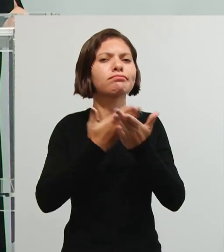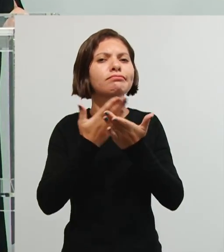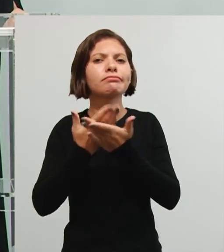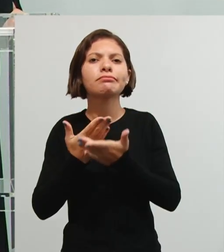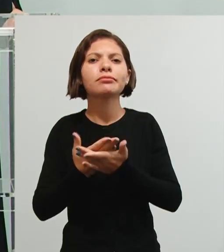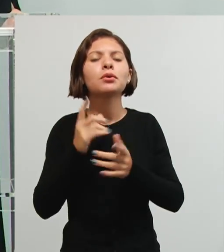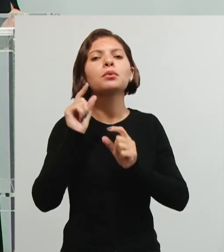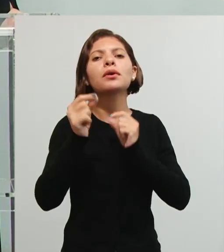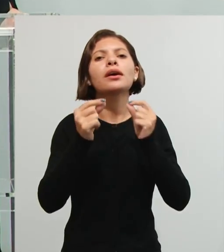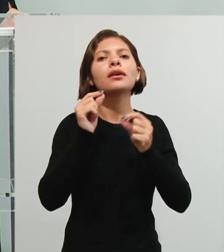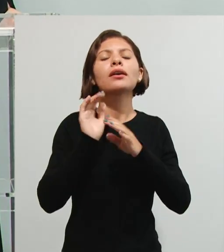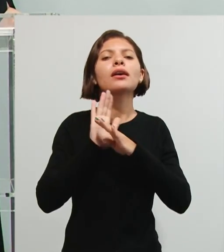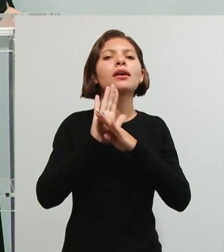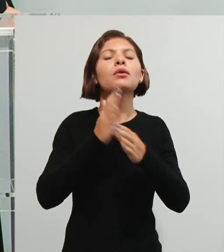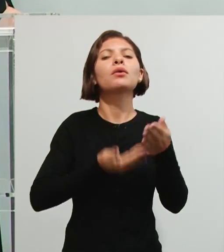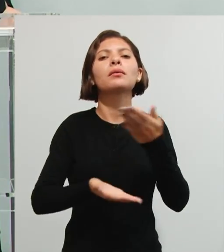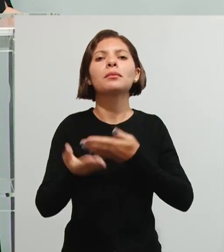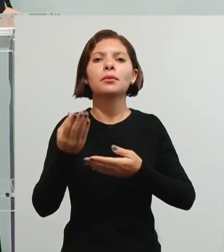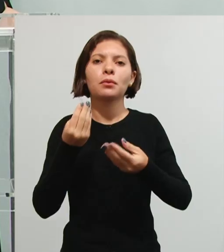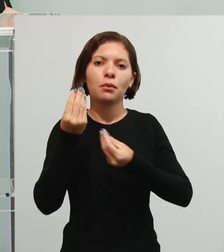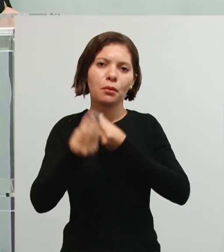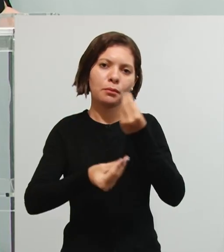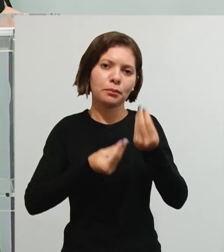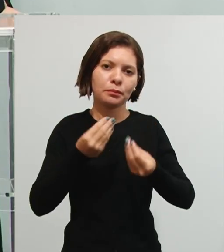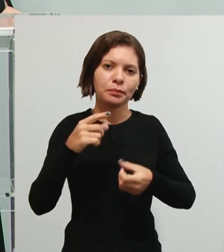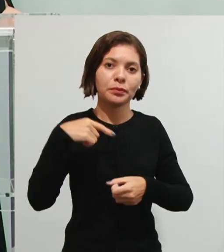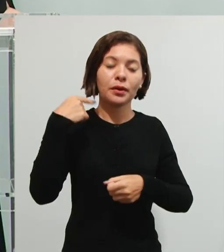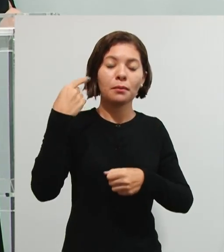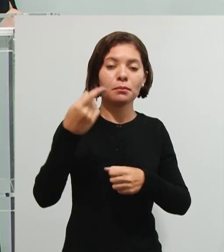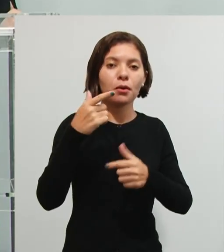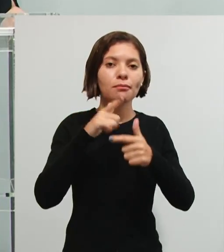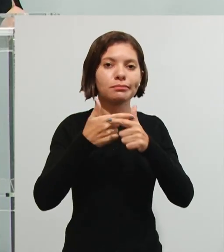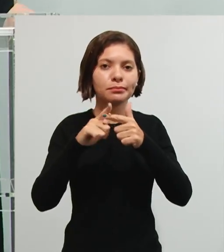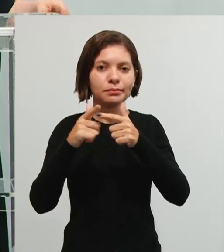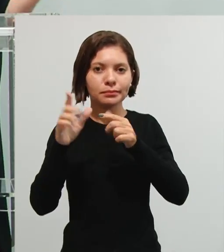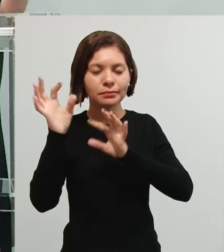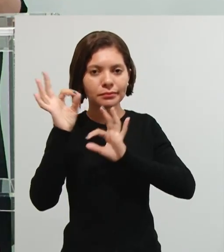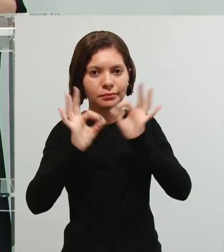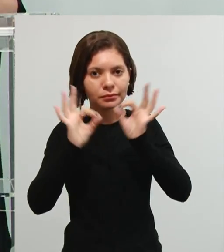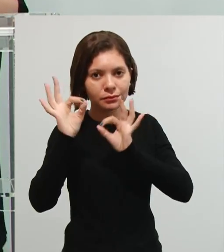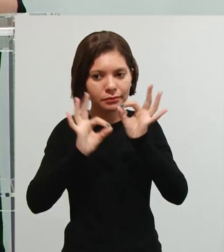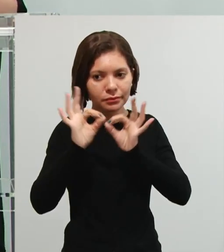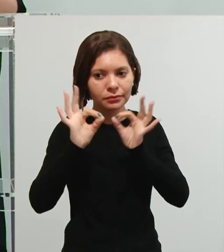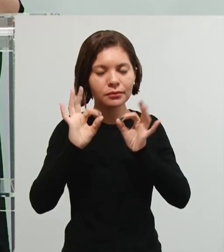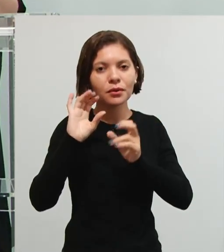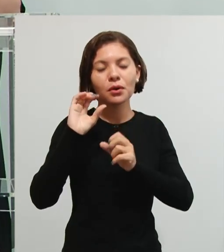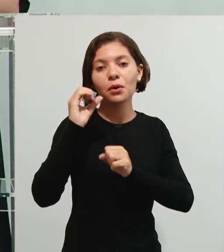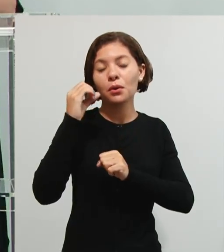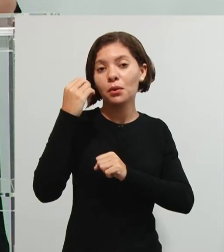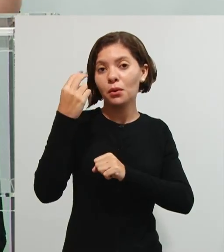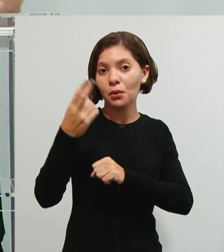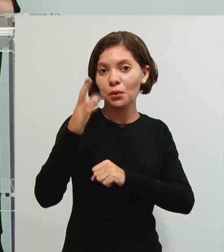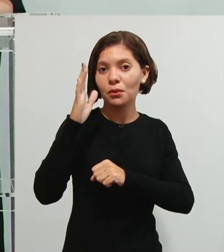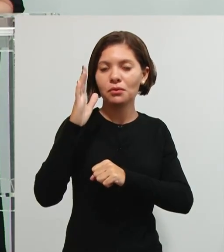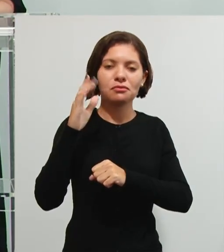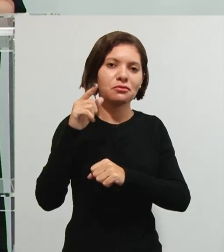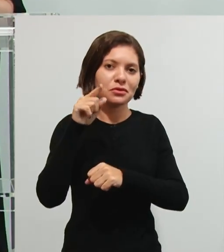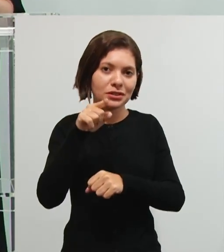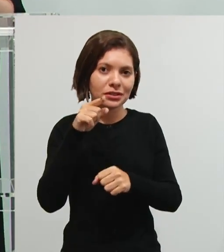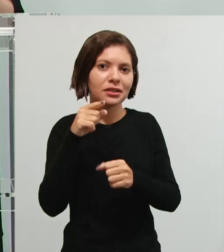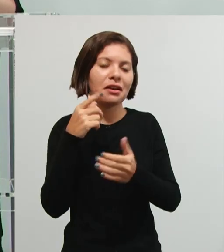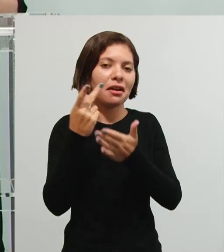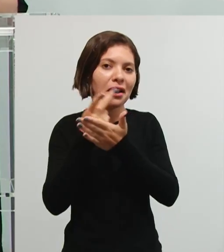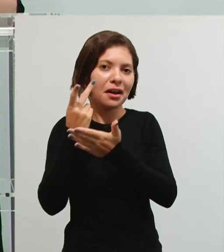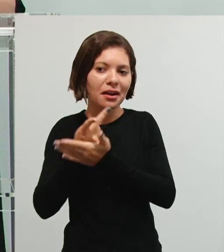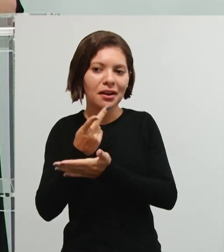levantaram, para a partir daí você poder formular um problema. Ou você vai acabar formulando problemas que já foram